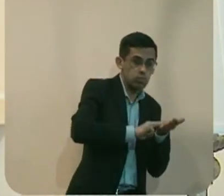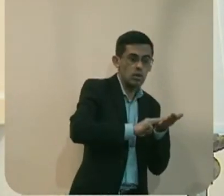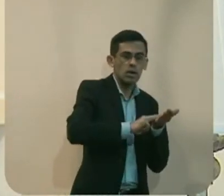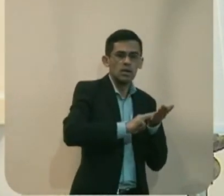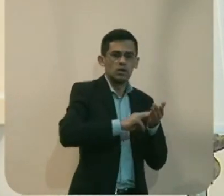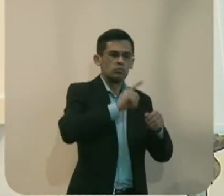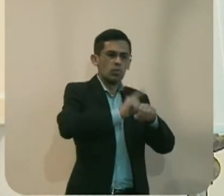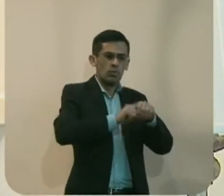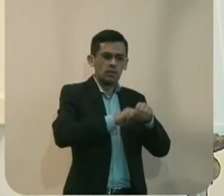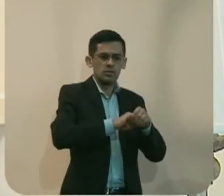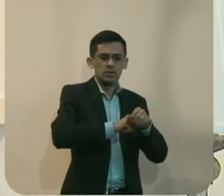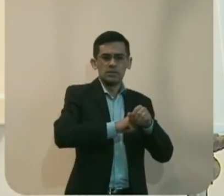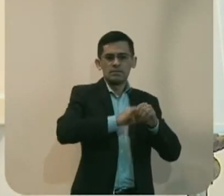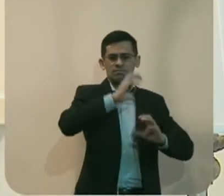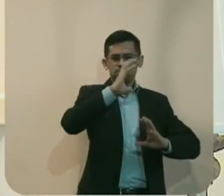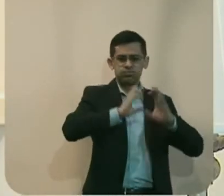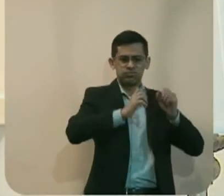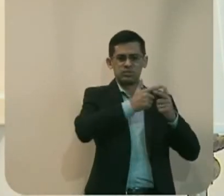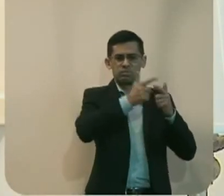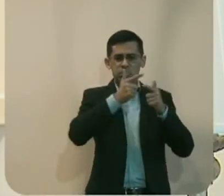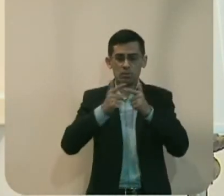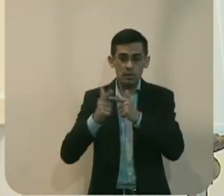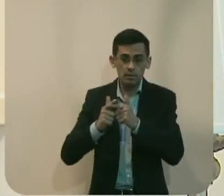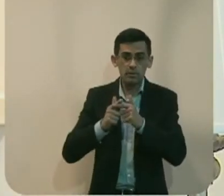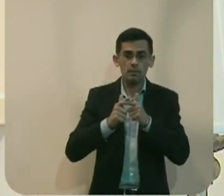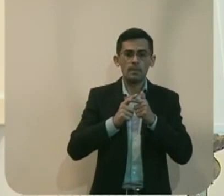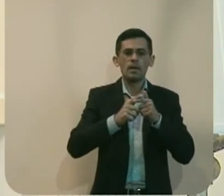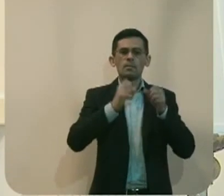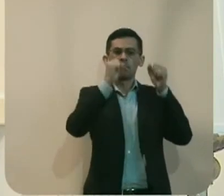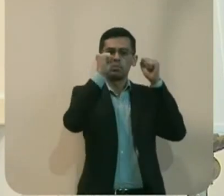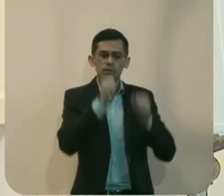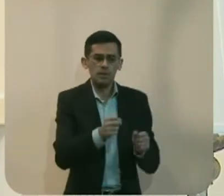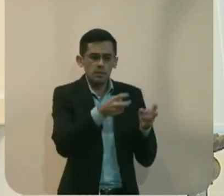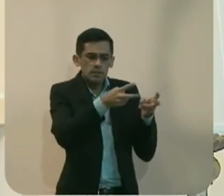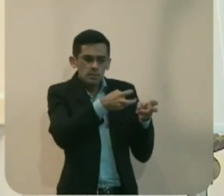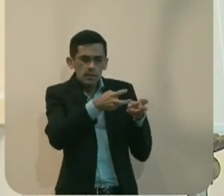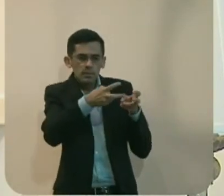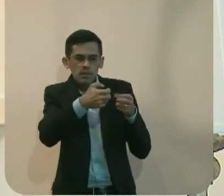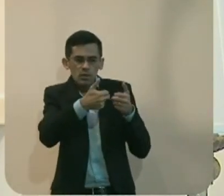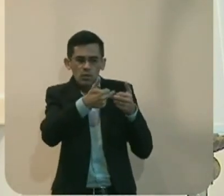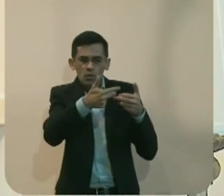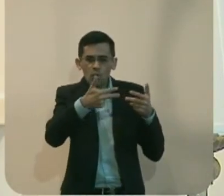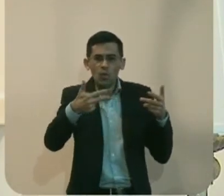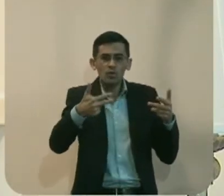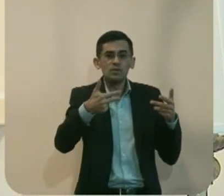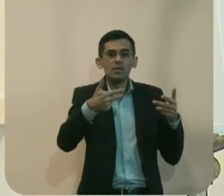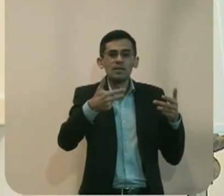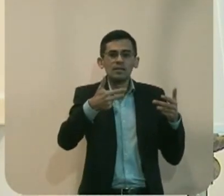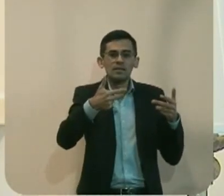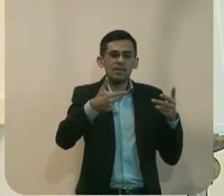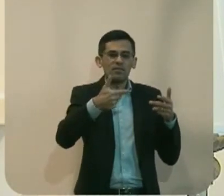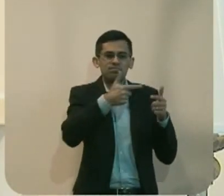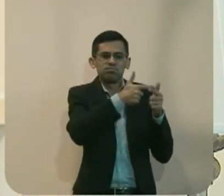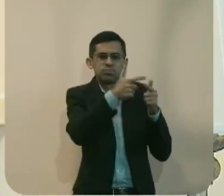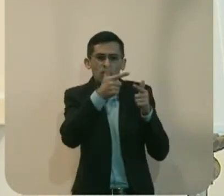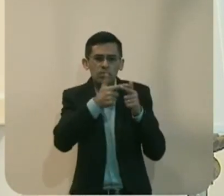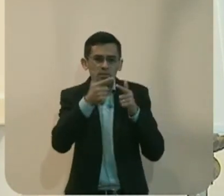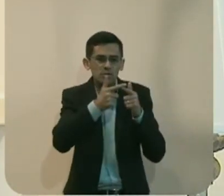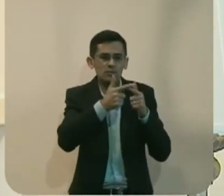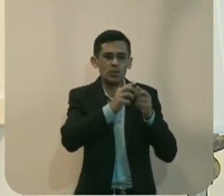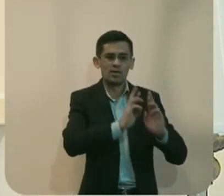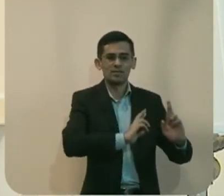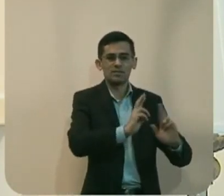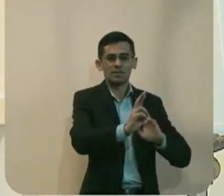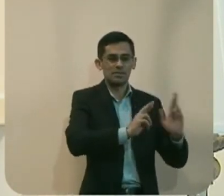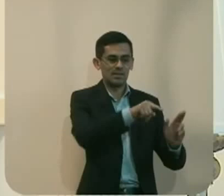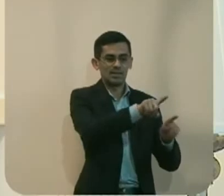da perseguição, ele podia perceber pequenas coisas que estavam afetando a convivência daqueles